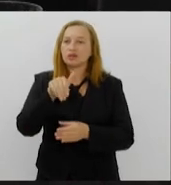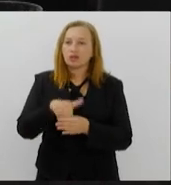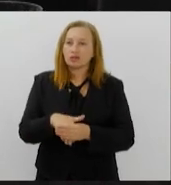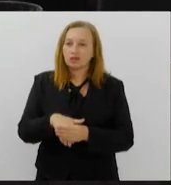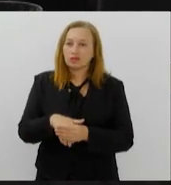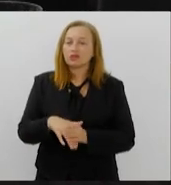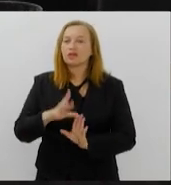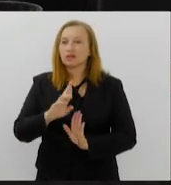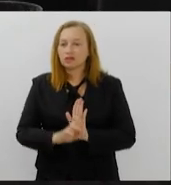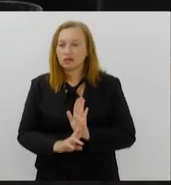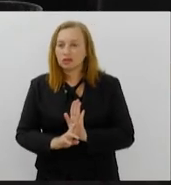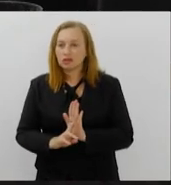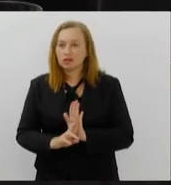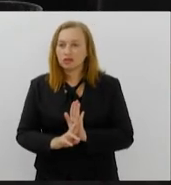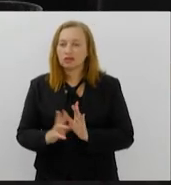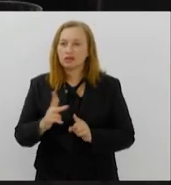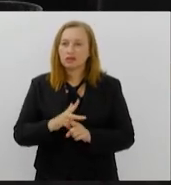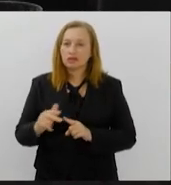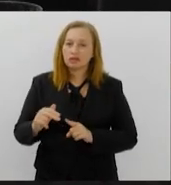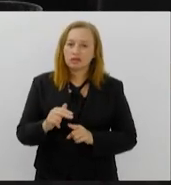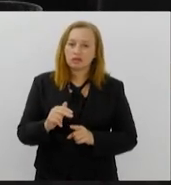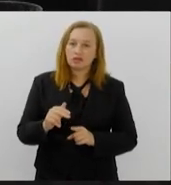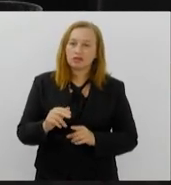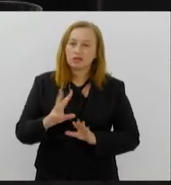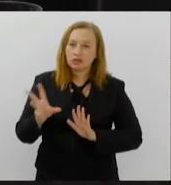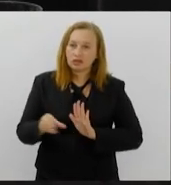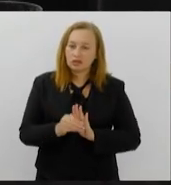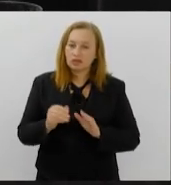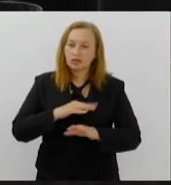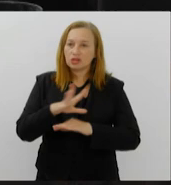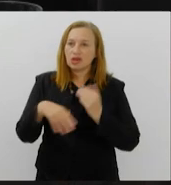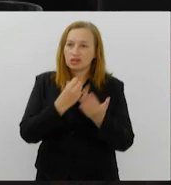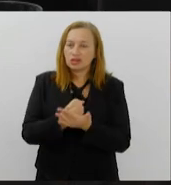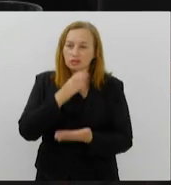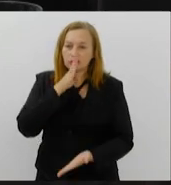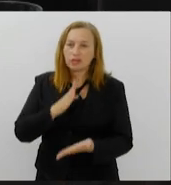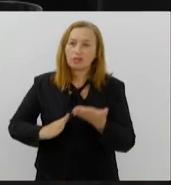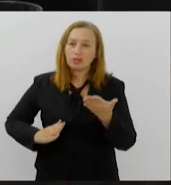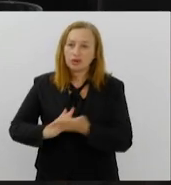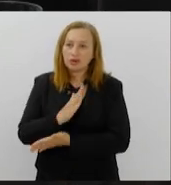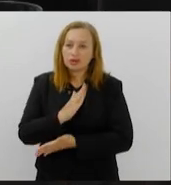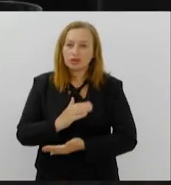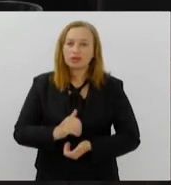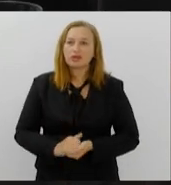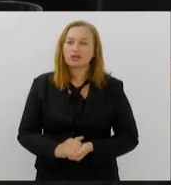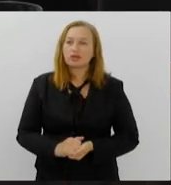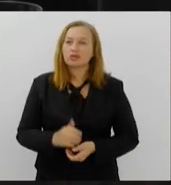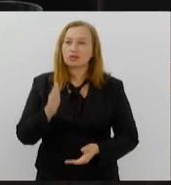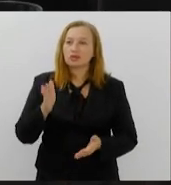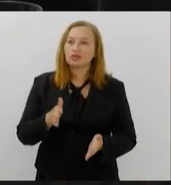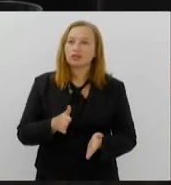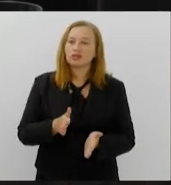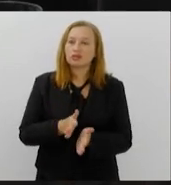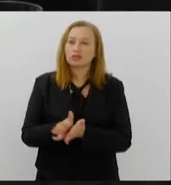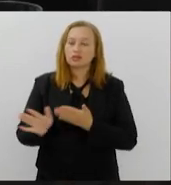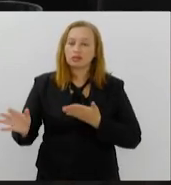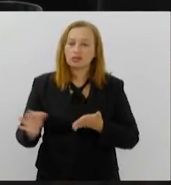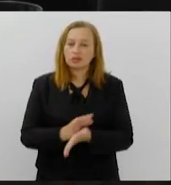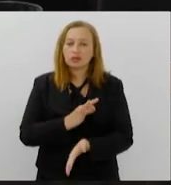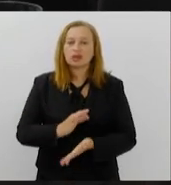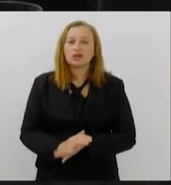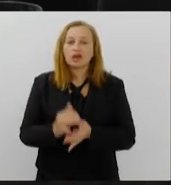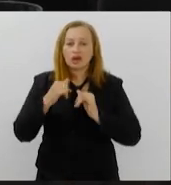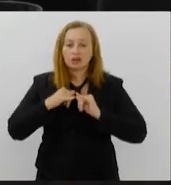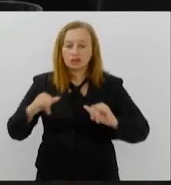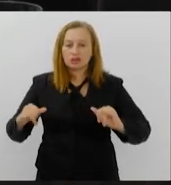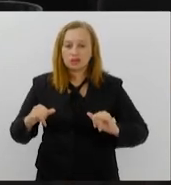votação, a redação do vencido assim emendado. Os senhores que aprovam permaneçam como estão. Aprovado, vai autógrafo.